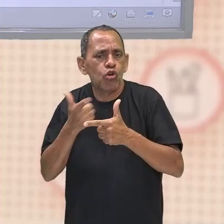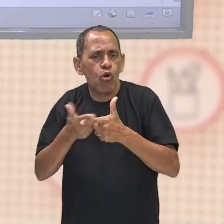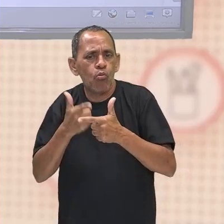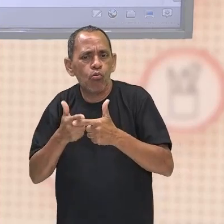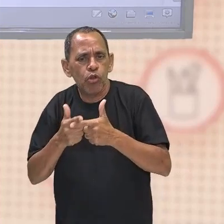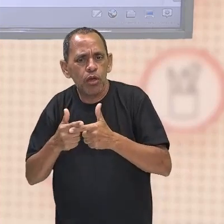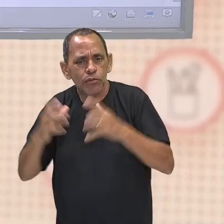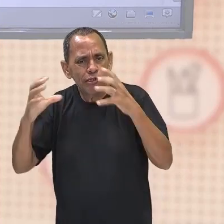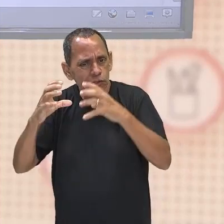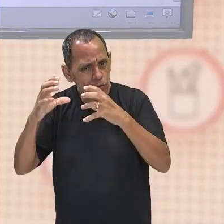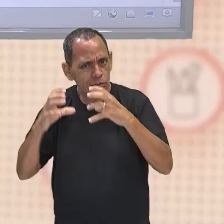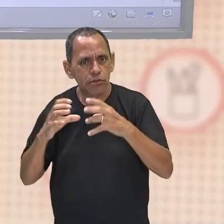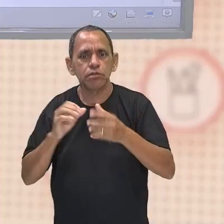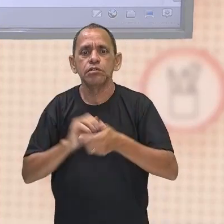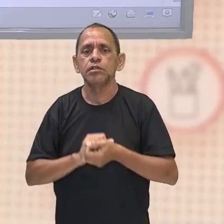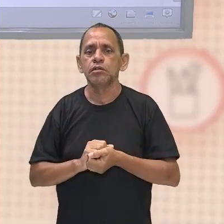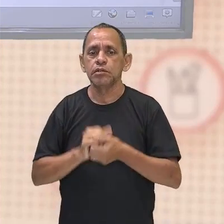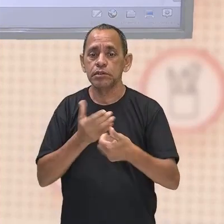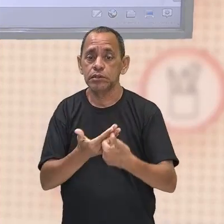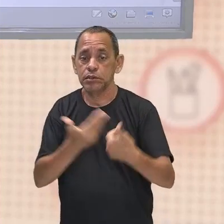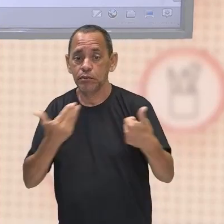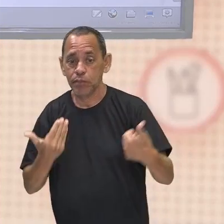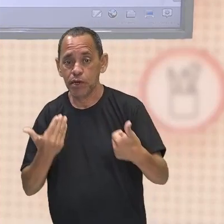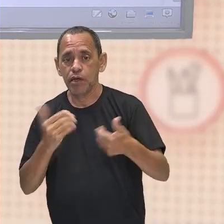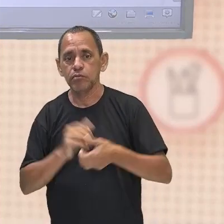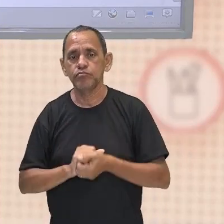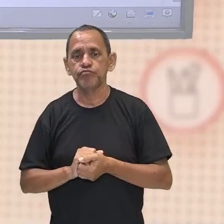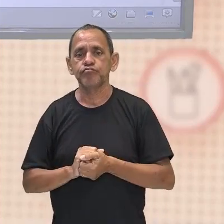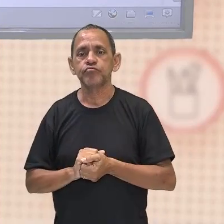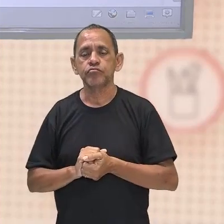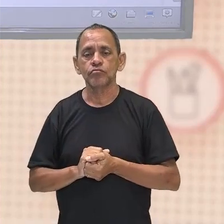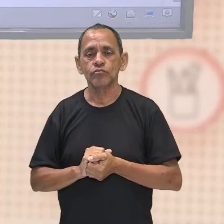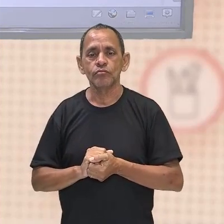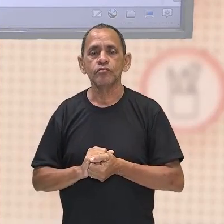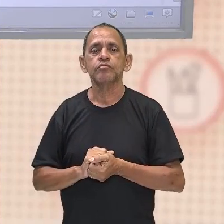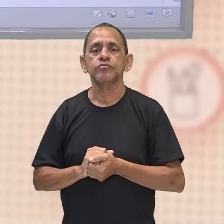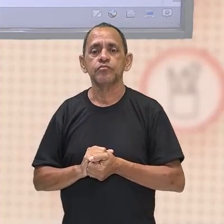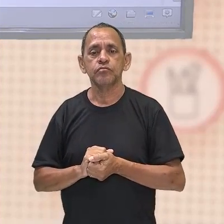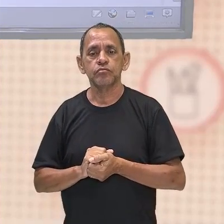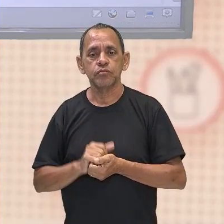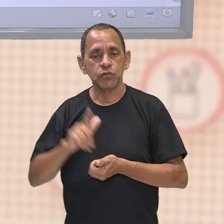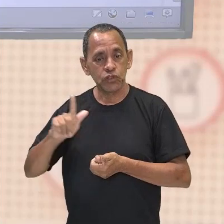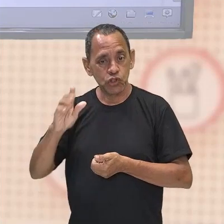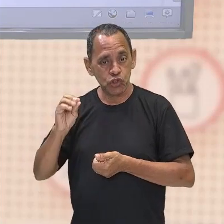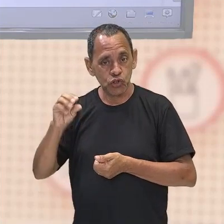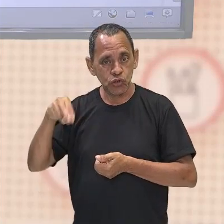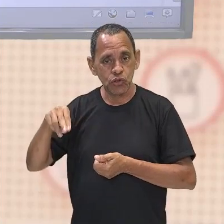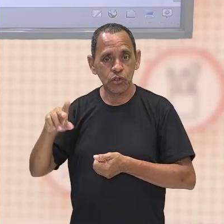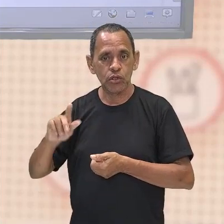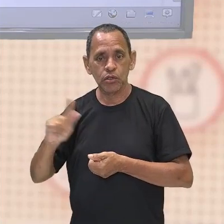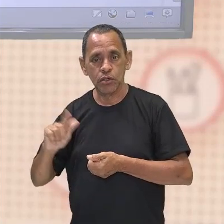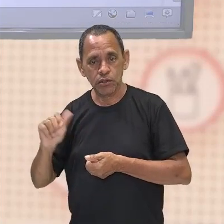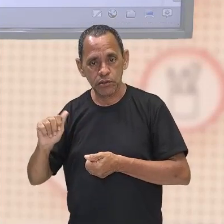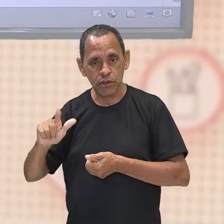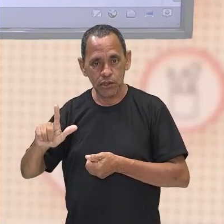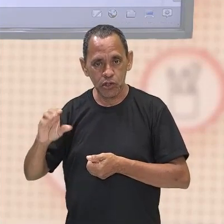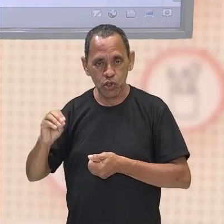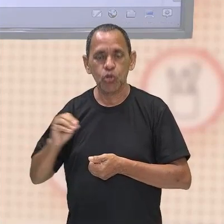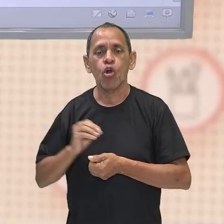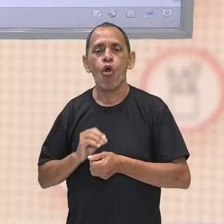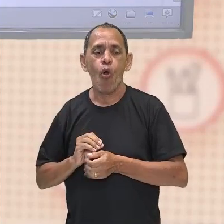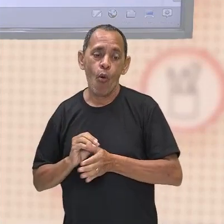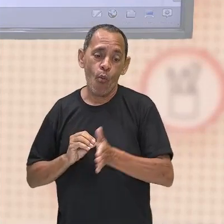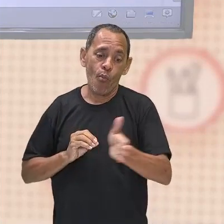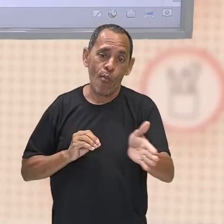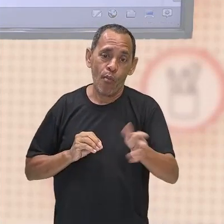mais e eles se separaram. Então, Gonzalo Pizarro seguiu para o norte, mas o Francisco Orellana seguiu em frente. E ao seguir em frente, ele